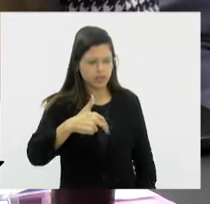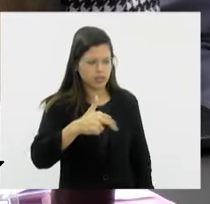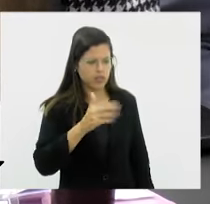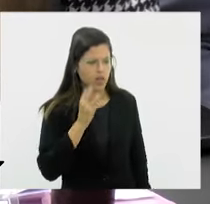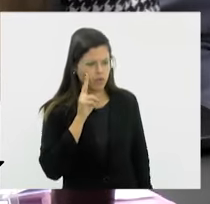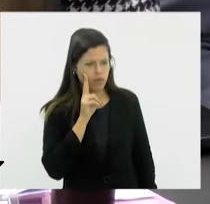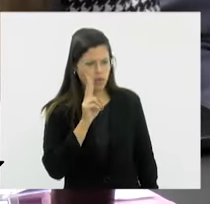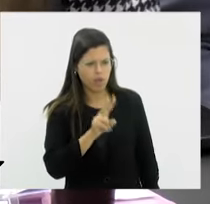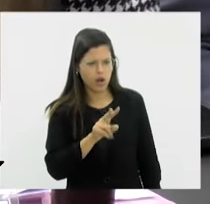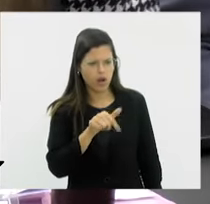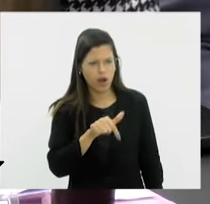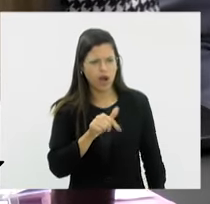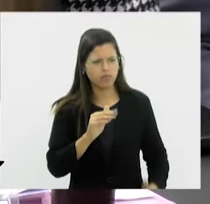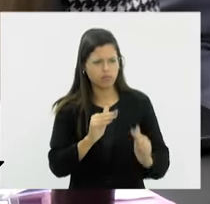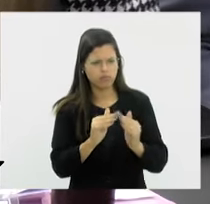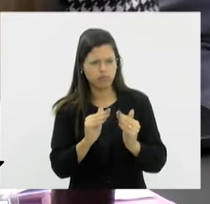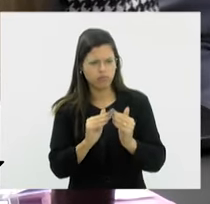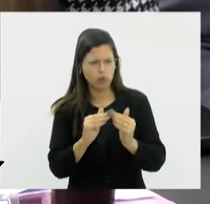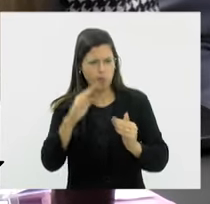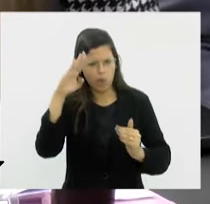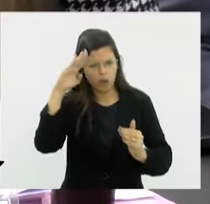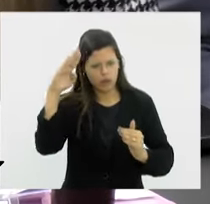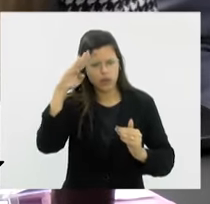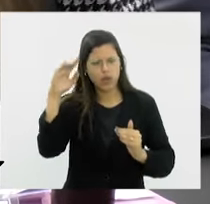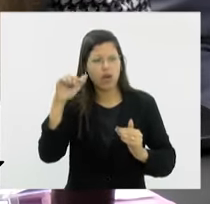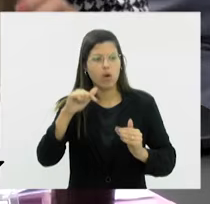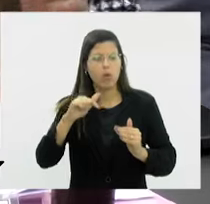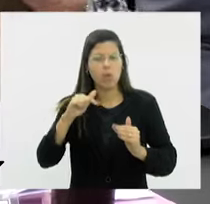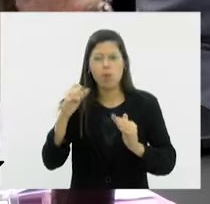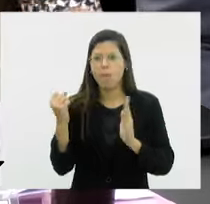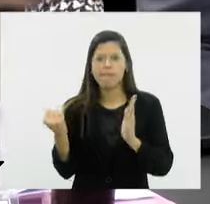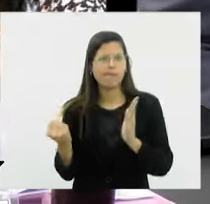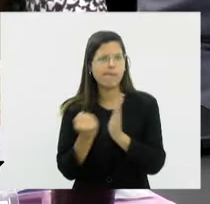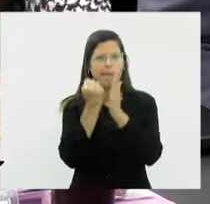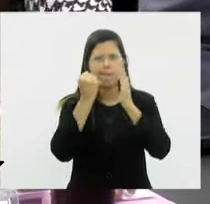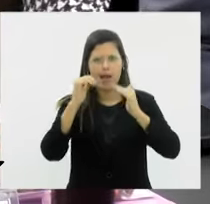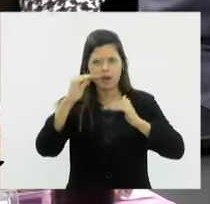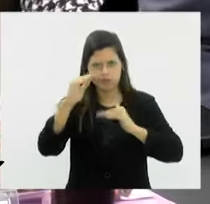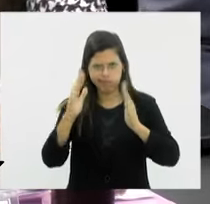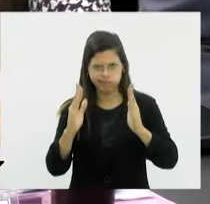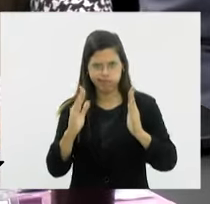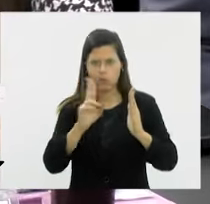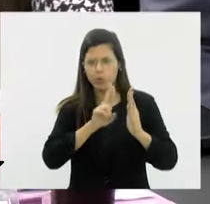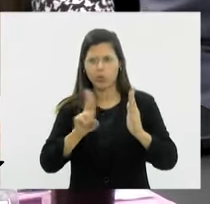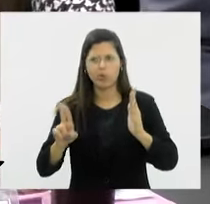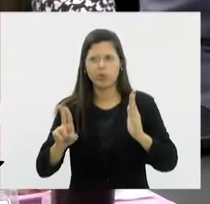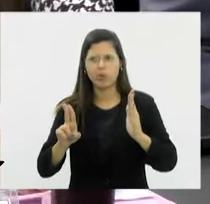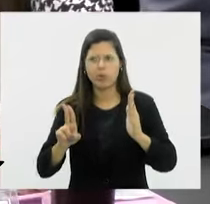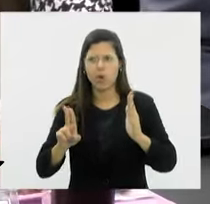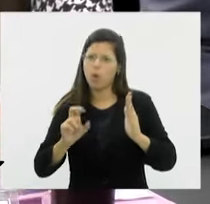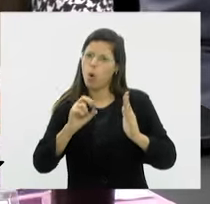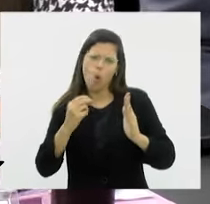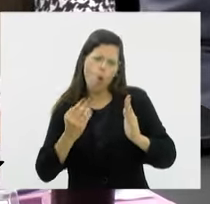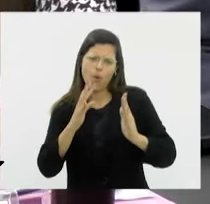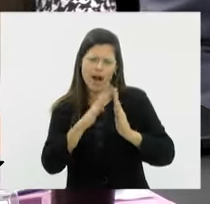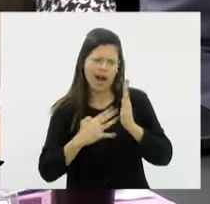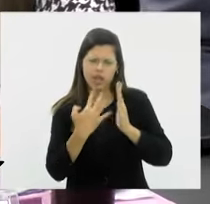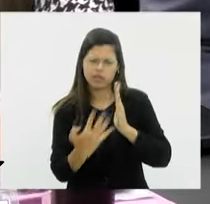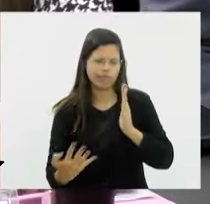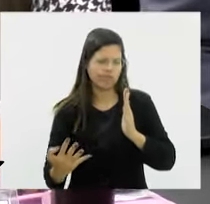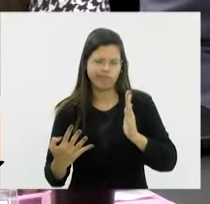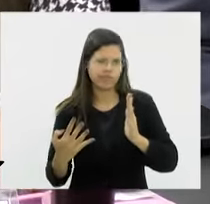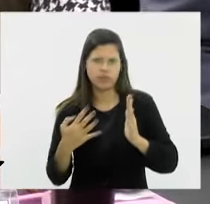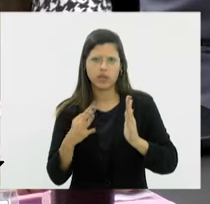olhar uma placa com o nome ou um calendário, qualquer coisa que